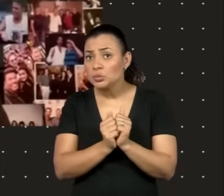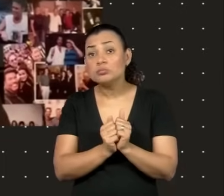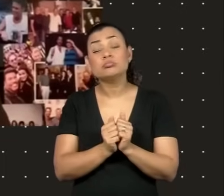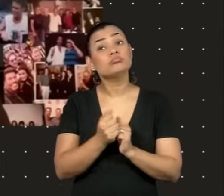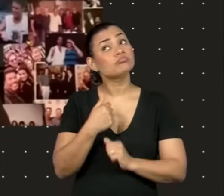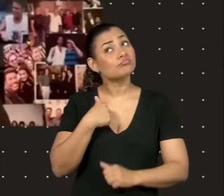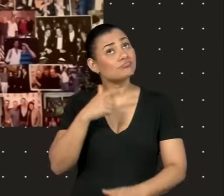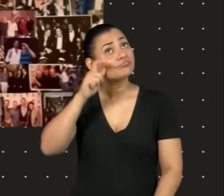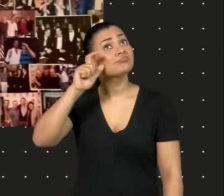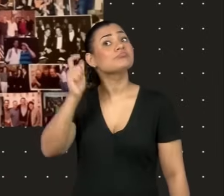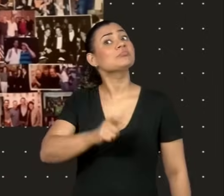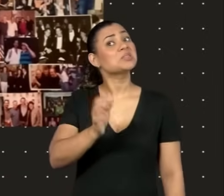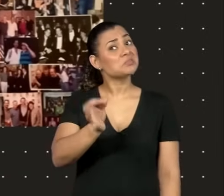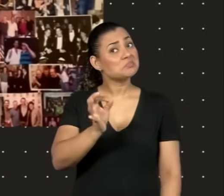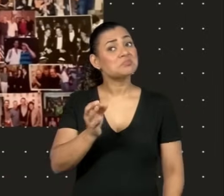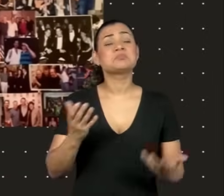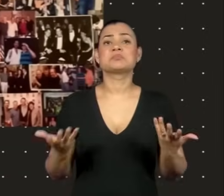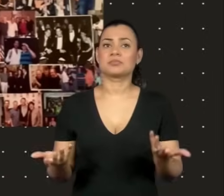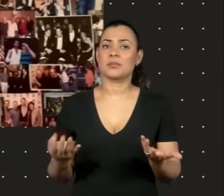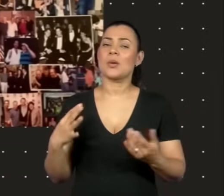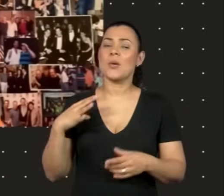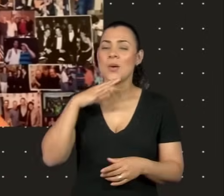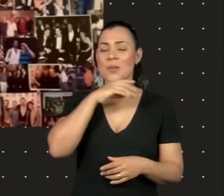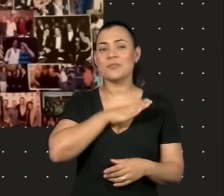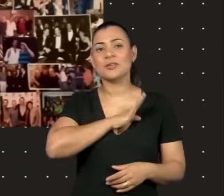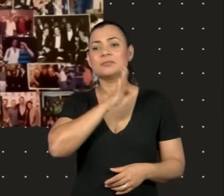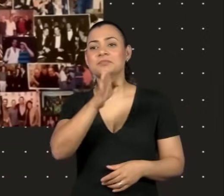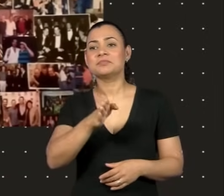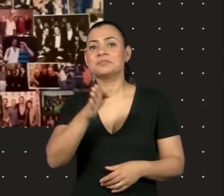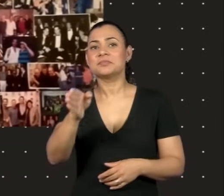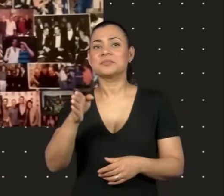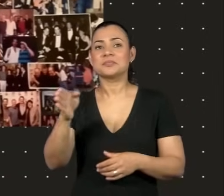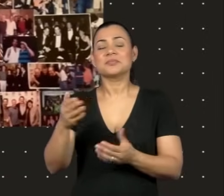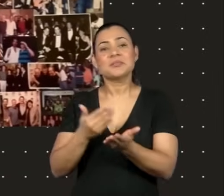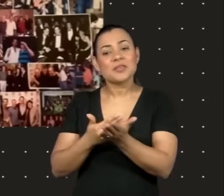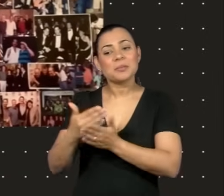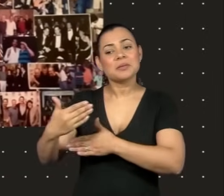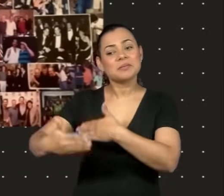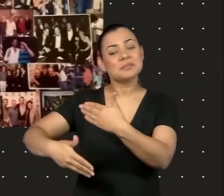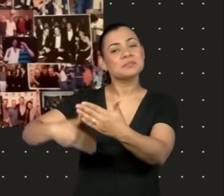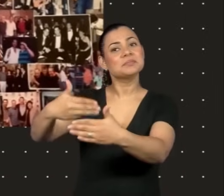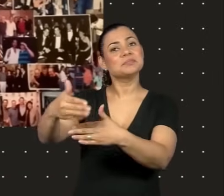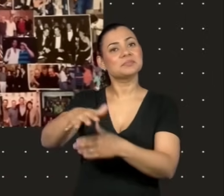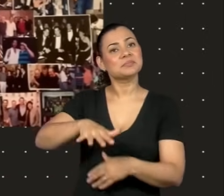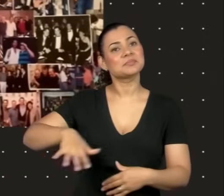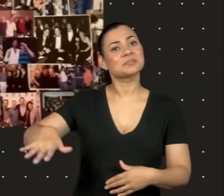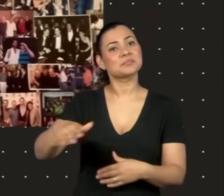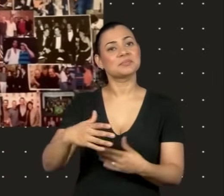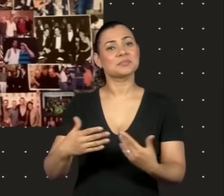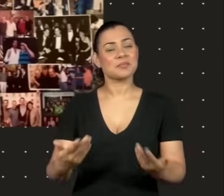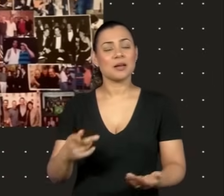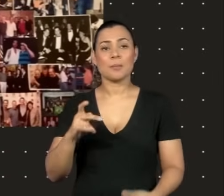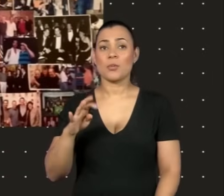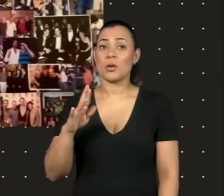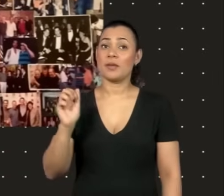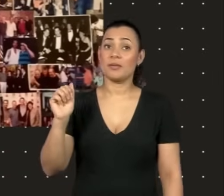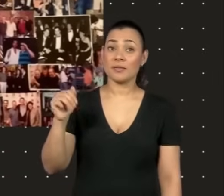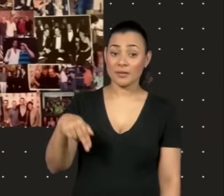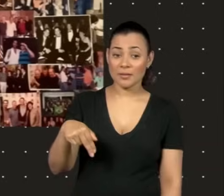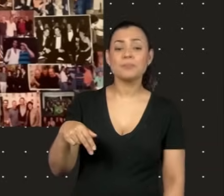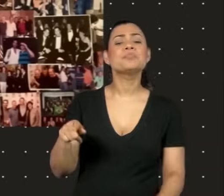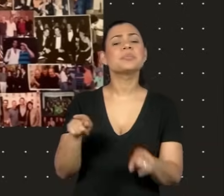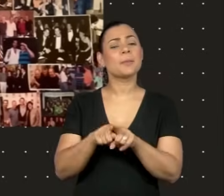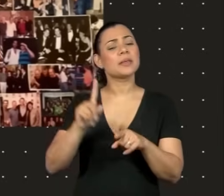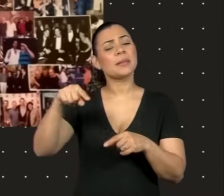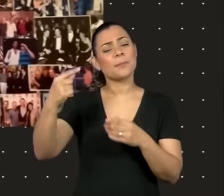eu gostaria. E, logicamente, fui fazendo uma carreira na Polygram. Depois eu